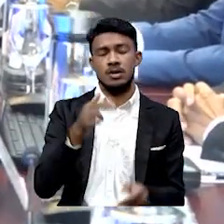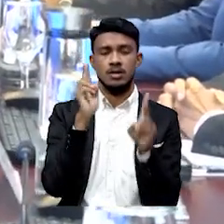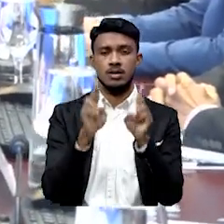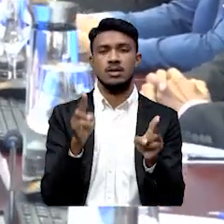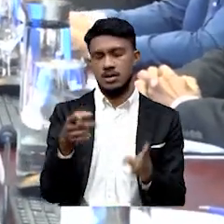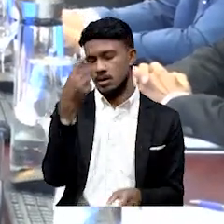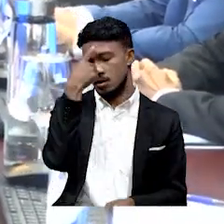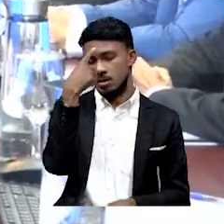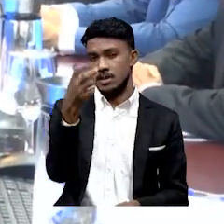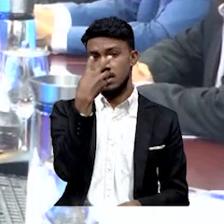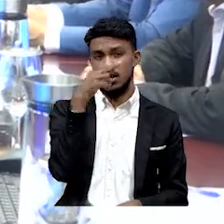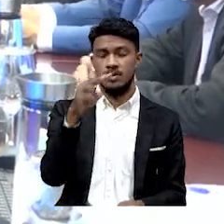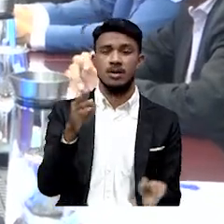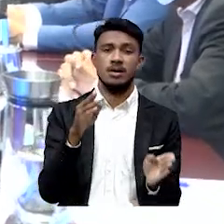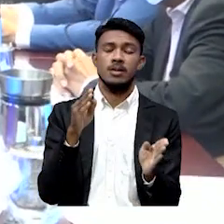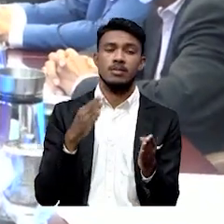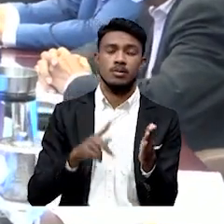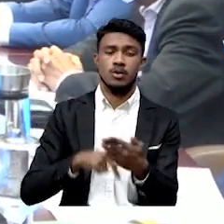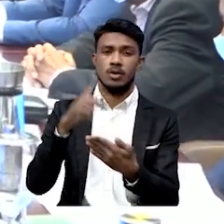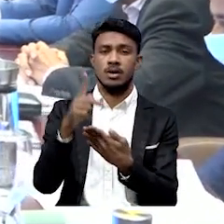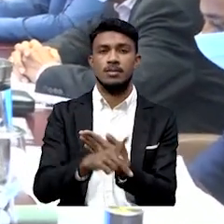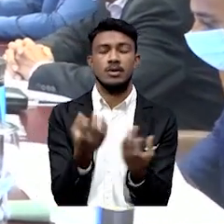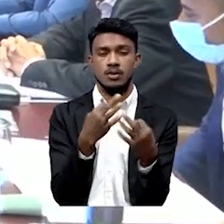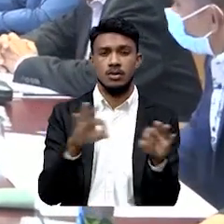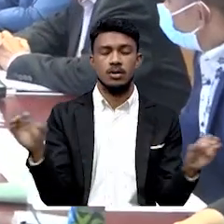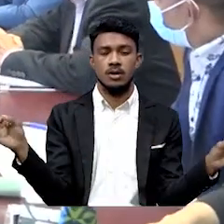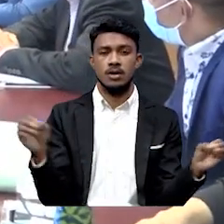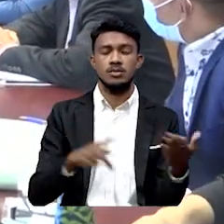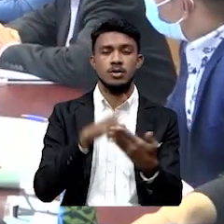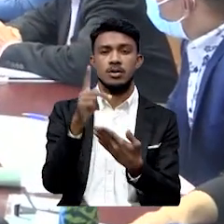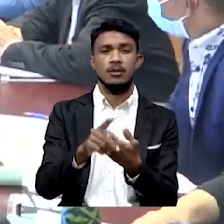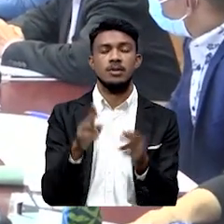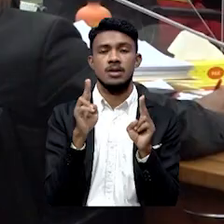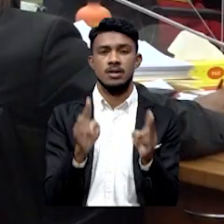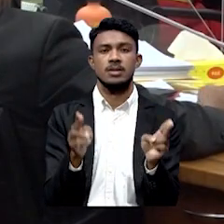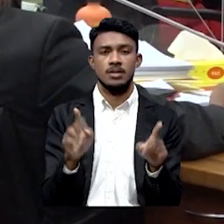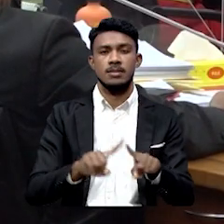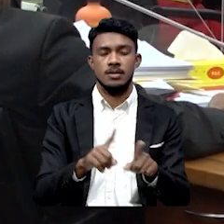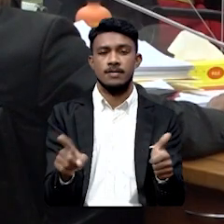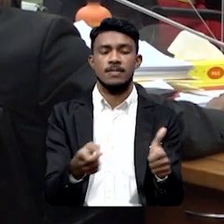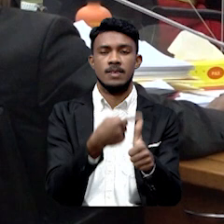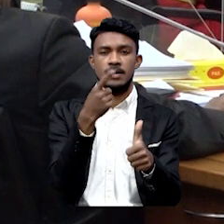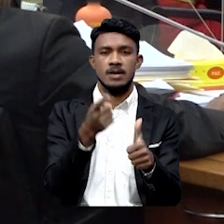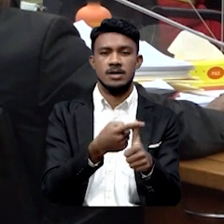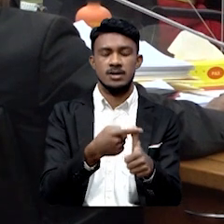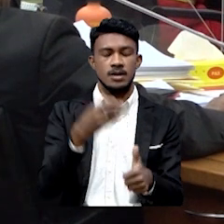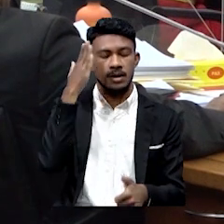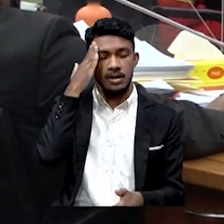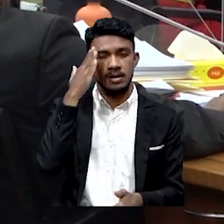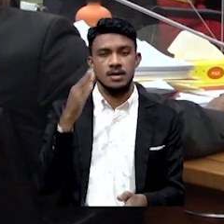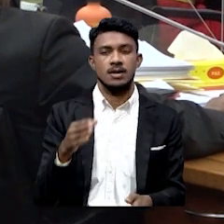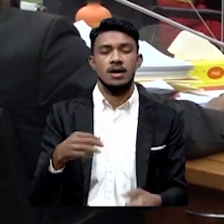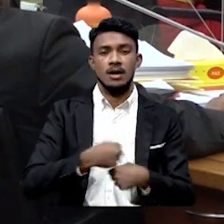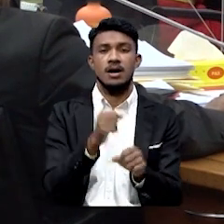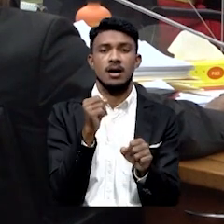tambahare programa nebe ato financia quase la os programa urgência. Programa prioridade nebe planeado macanesan,